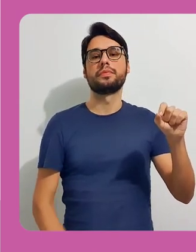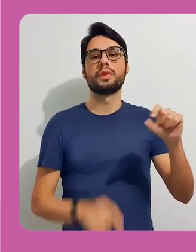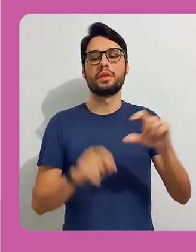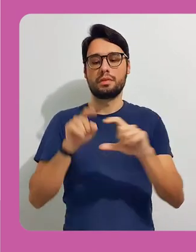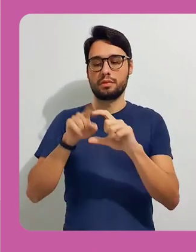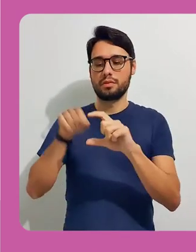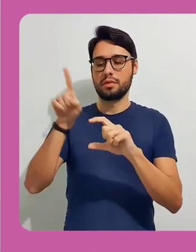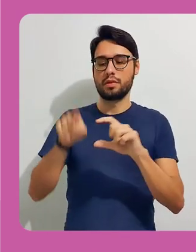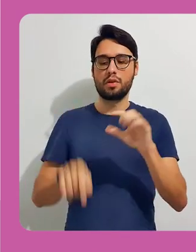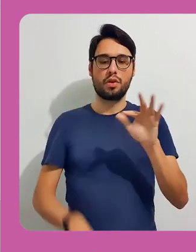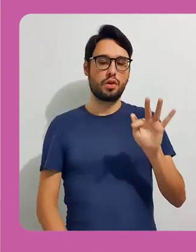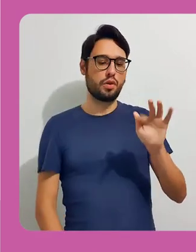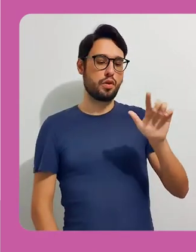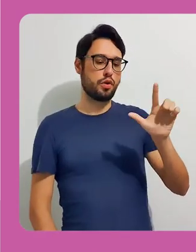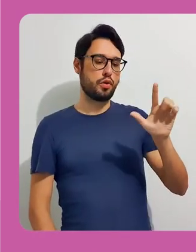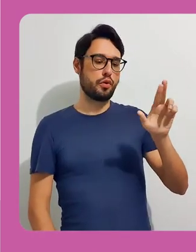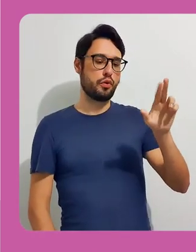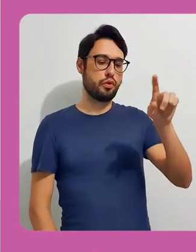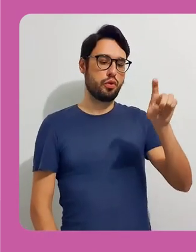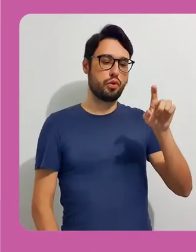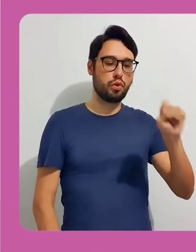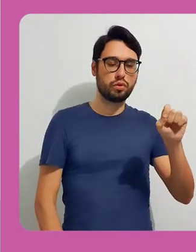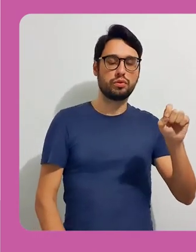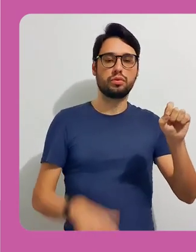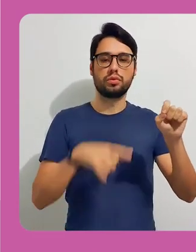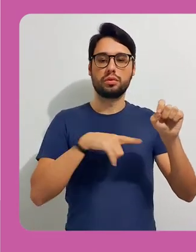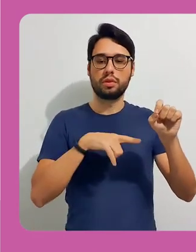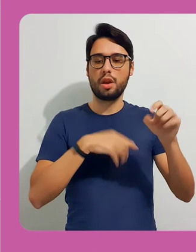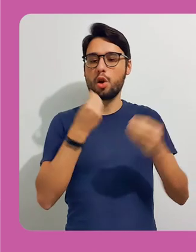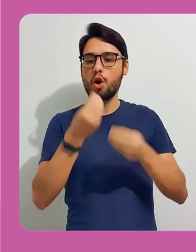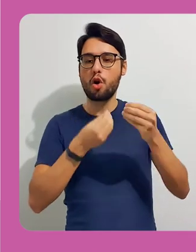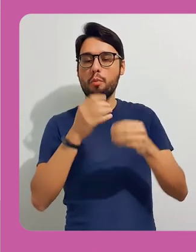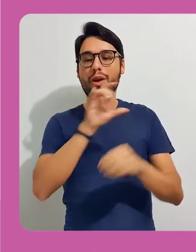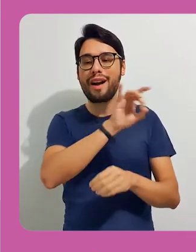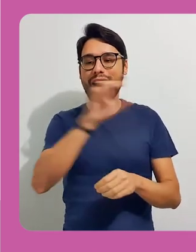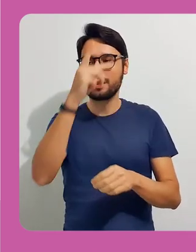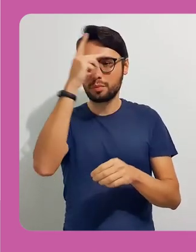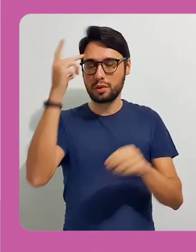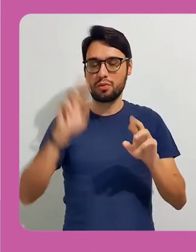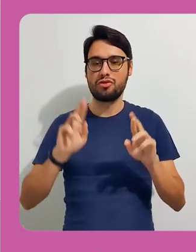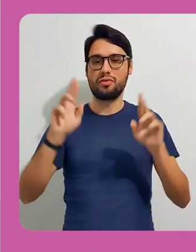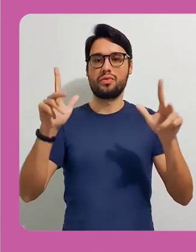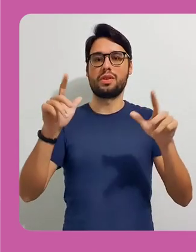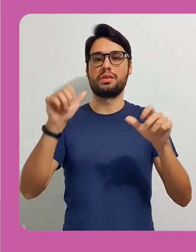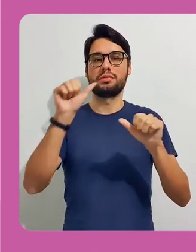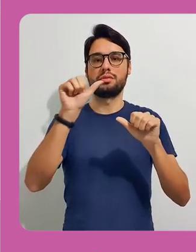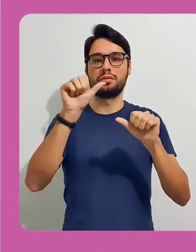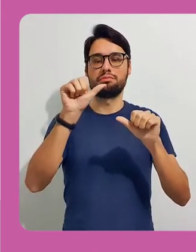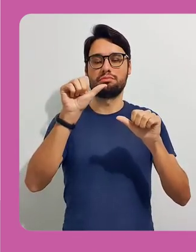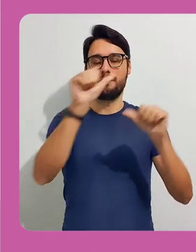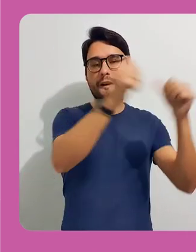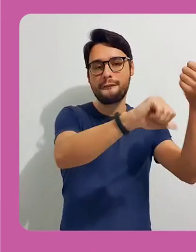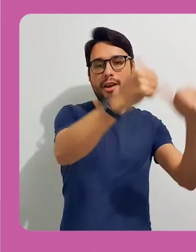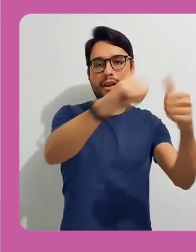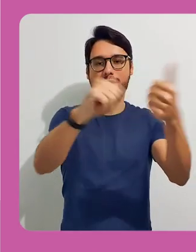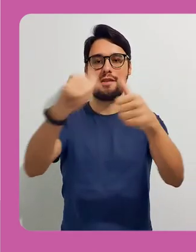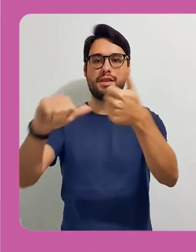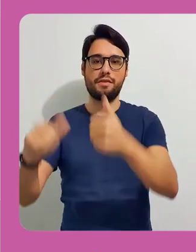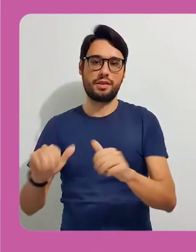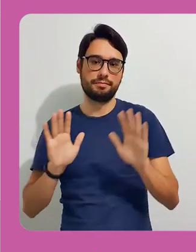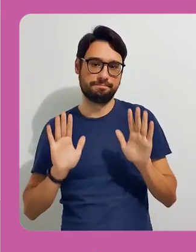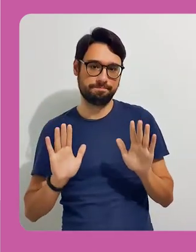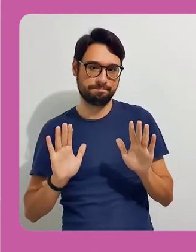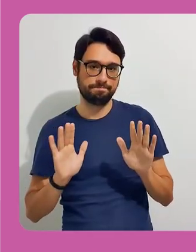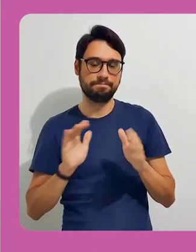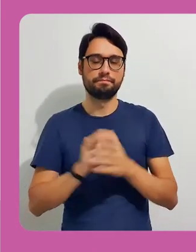para fazer esse tipo de avaliação e usar alocação quando a gente marca usa fluxo